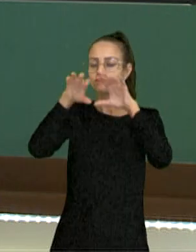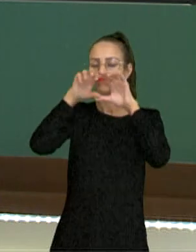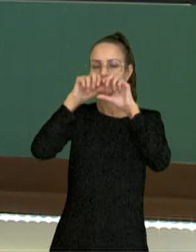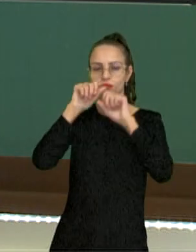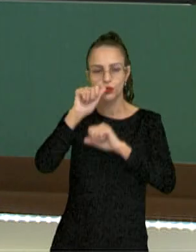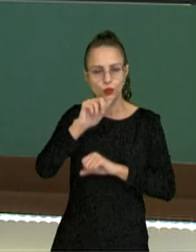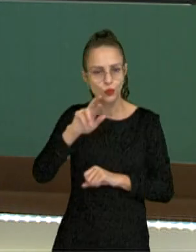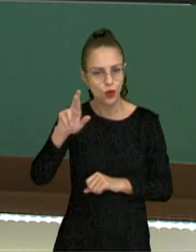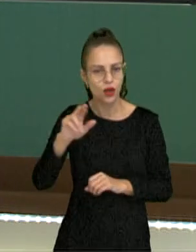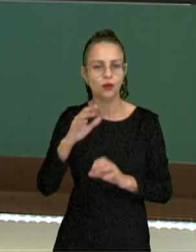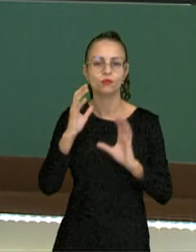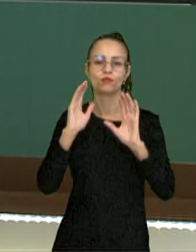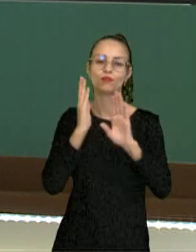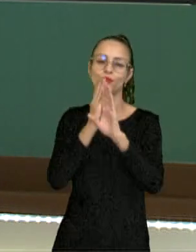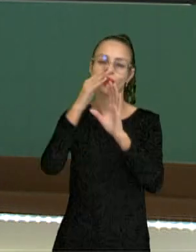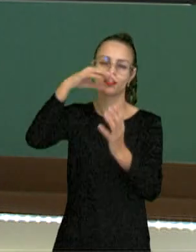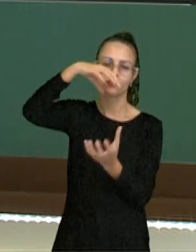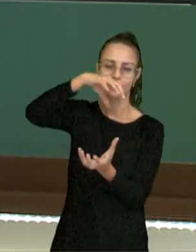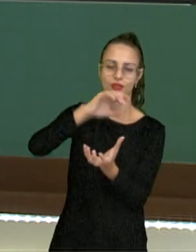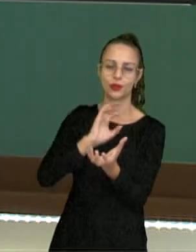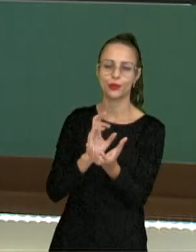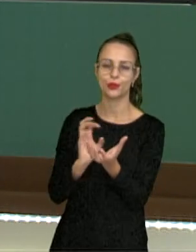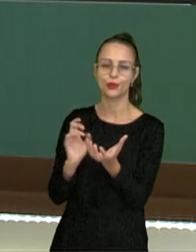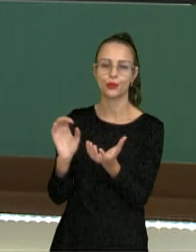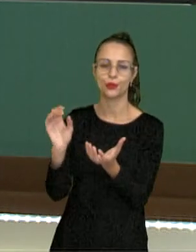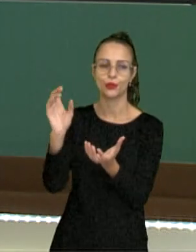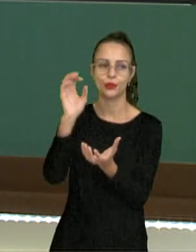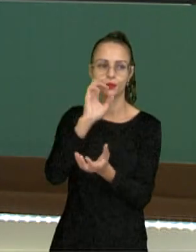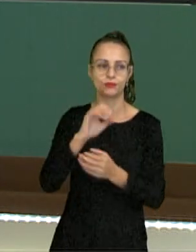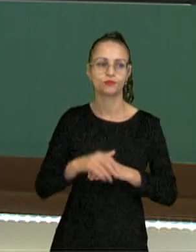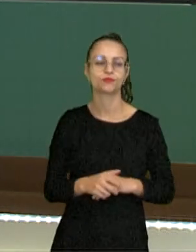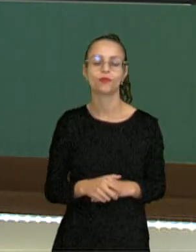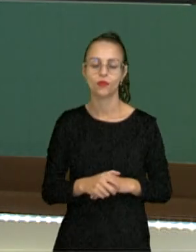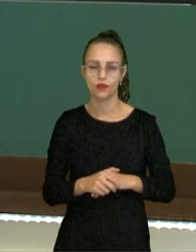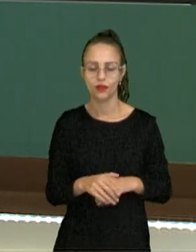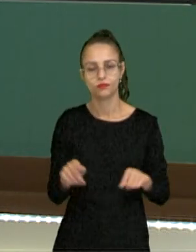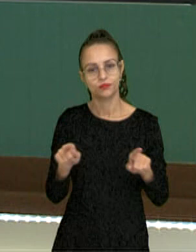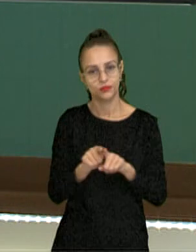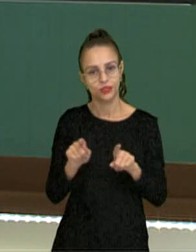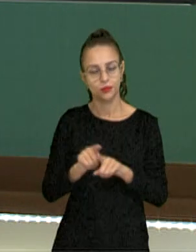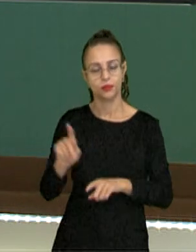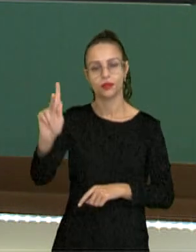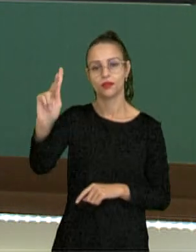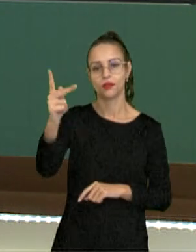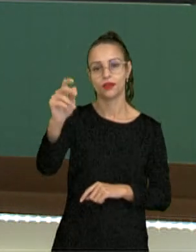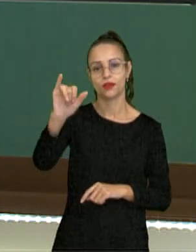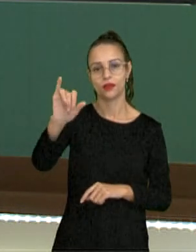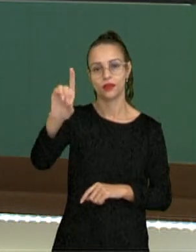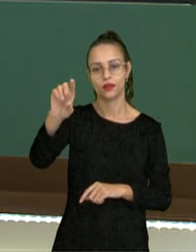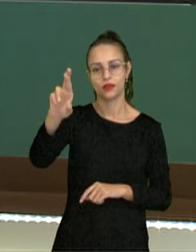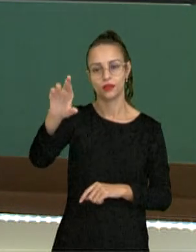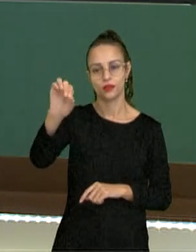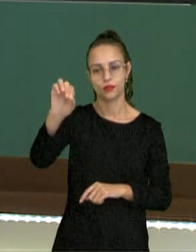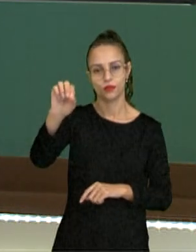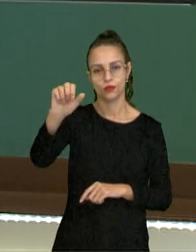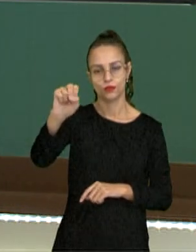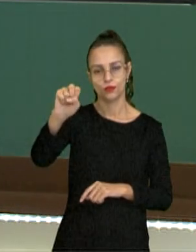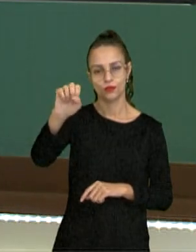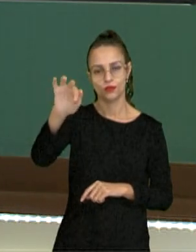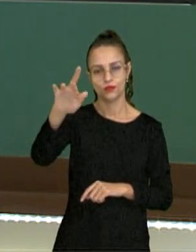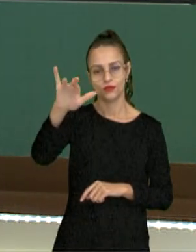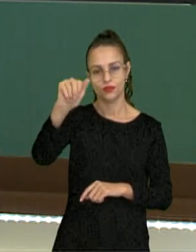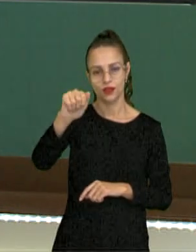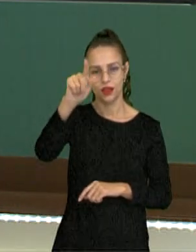que está na atmosfera, né? Nós temos a hidrosfera, e eu coloquei aqui a representação do ciclo da água para a gente entender